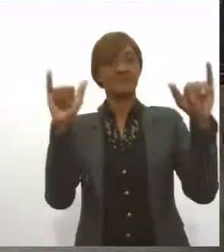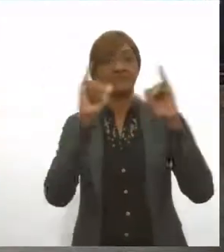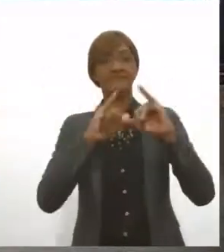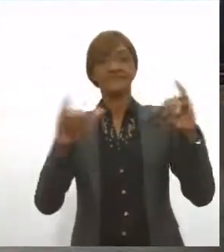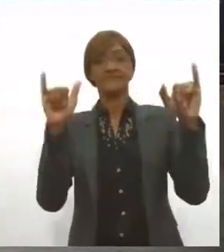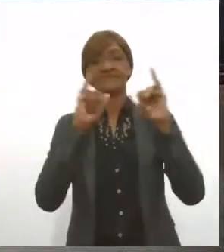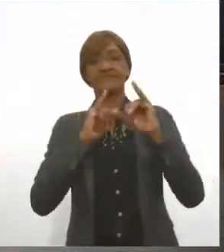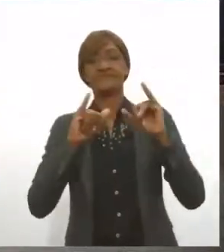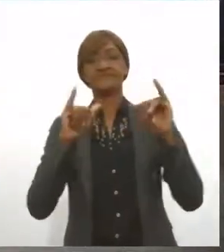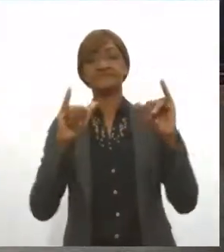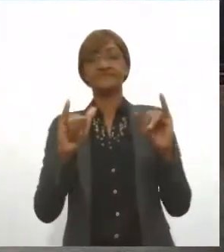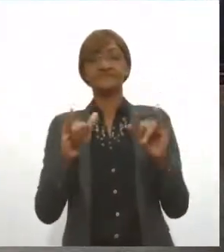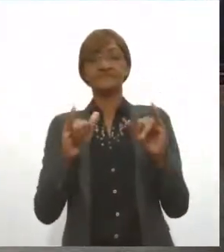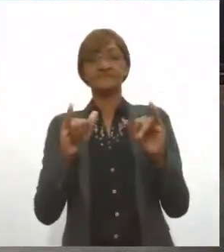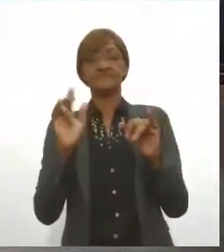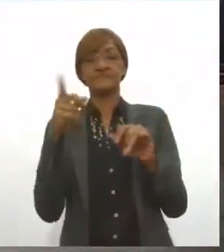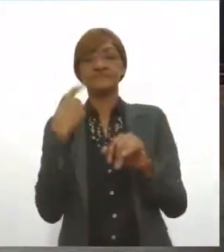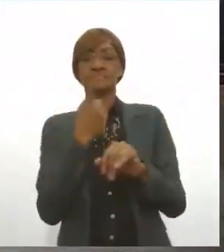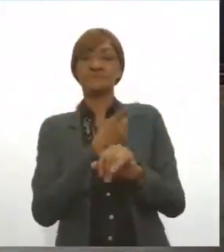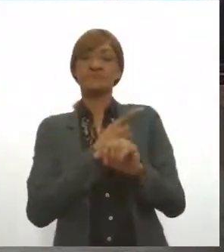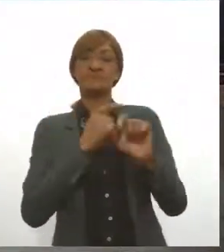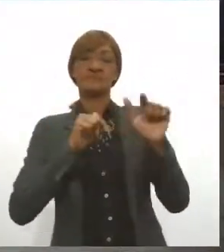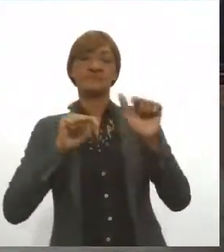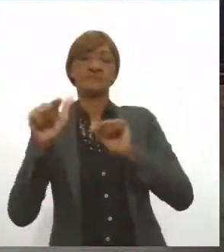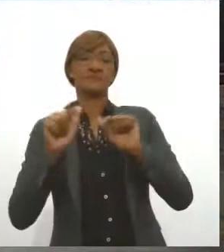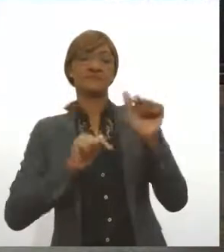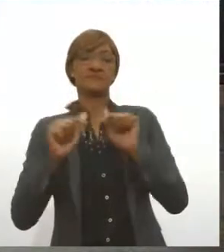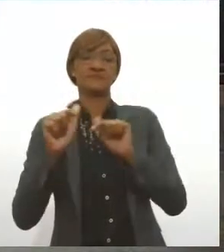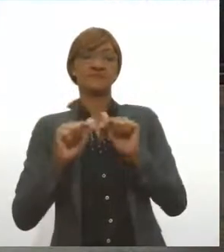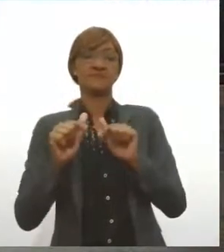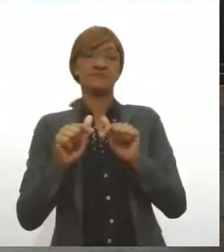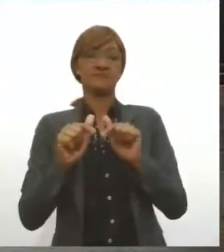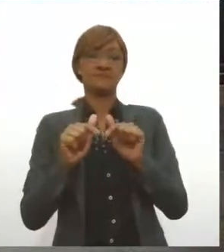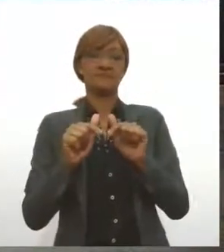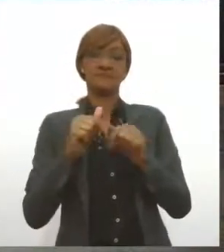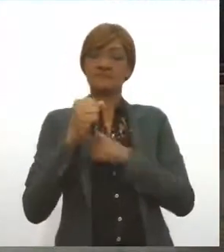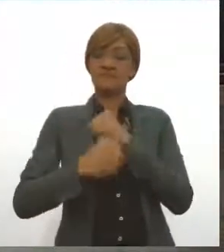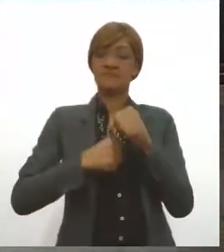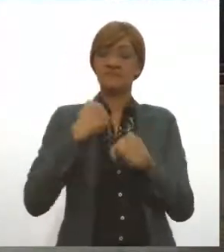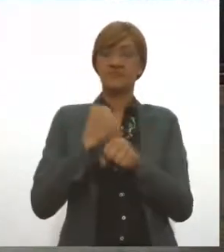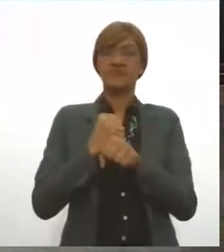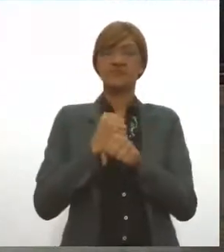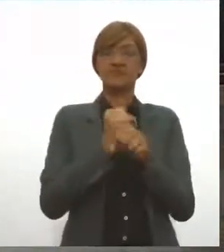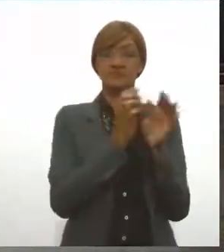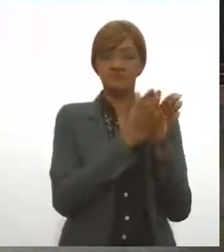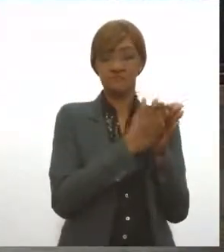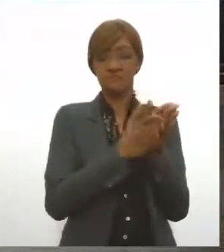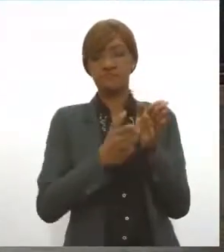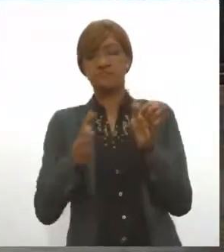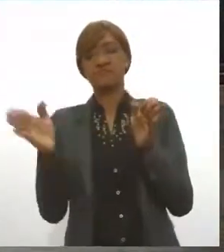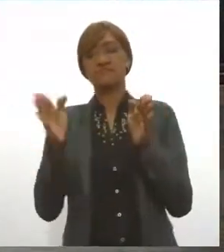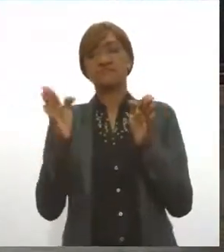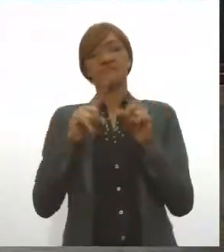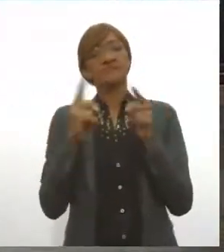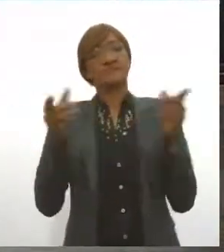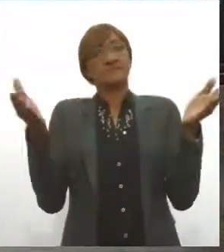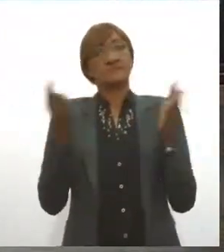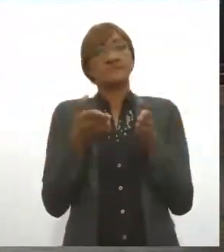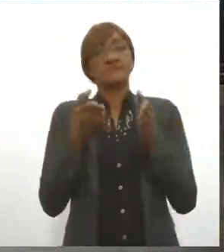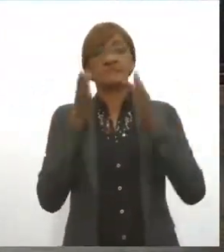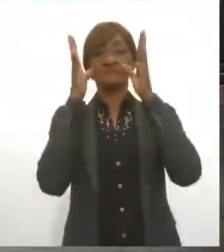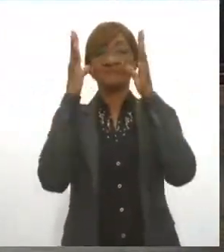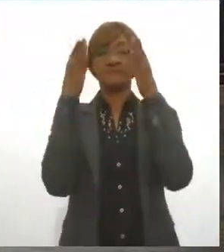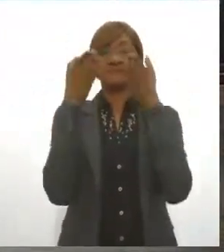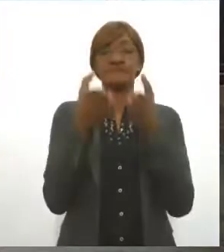Embora o nosso trabalho é feito durante todo o ano, mas hoje é o dia de maior alerta. Infelizmente,